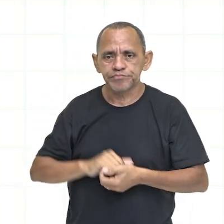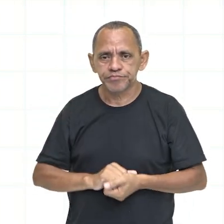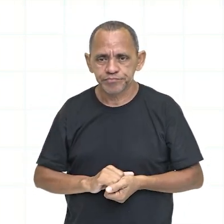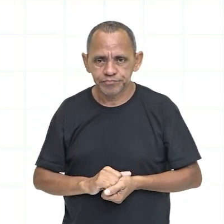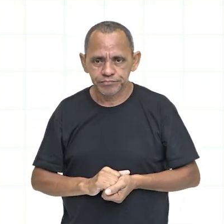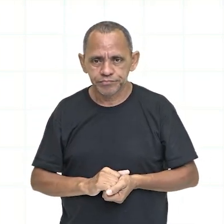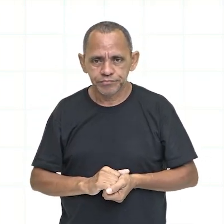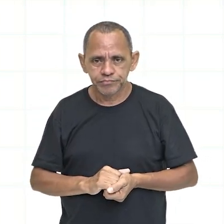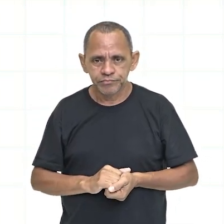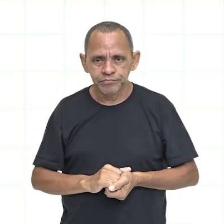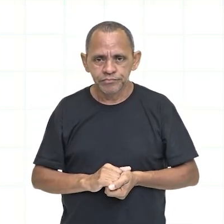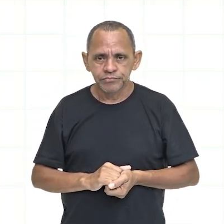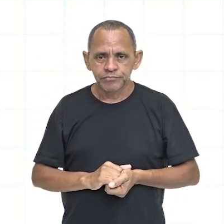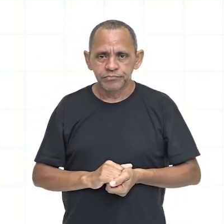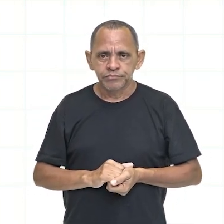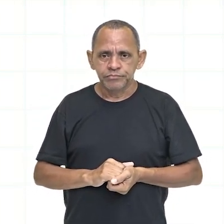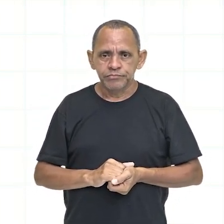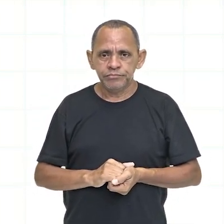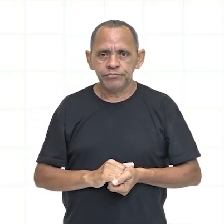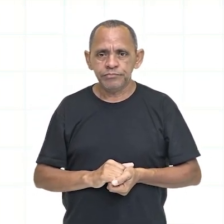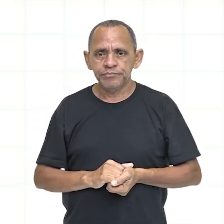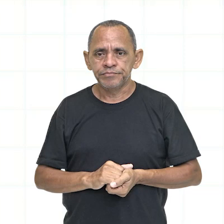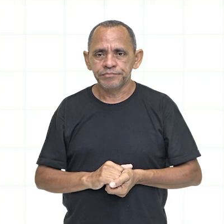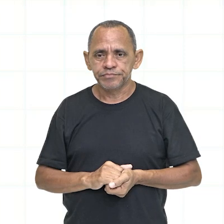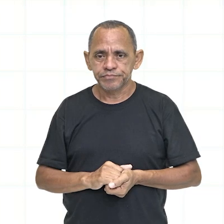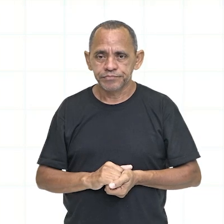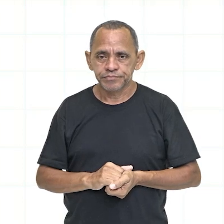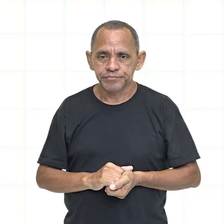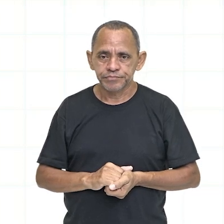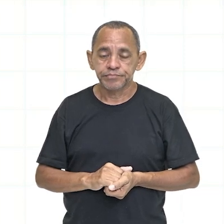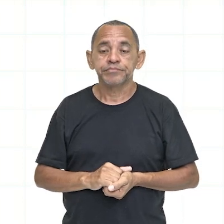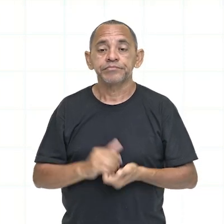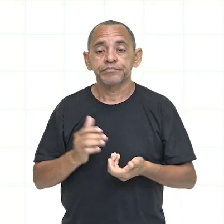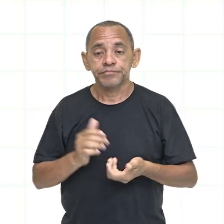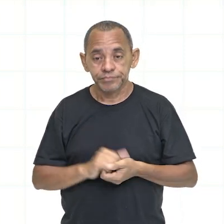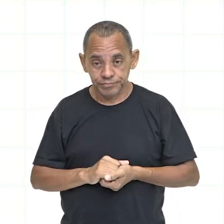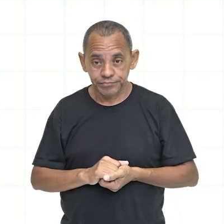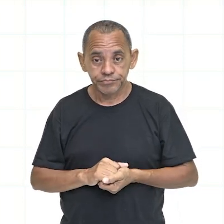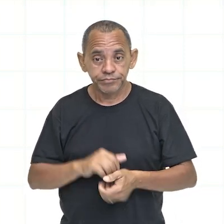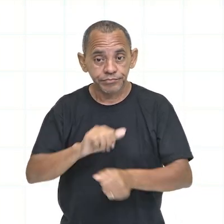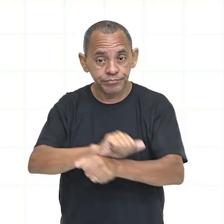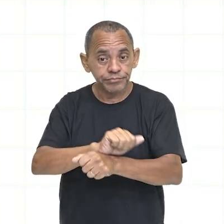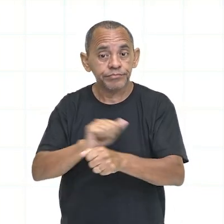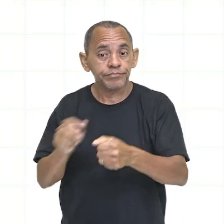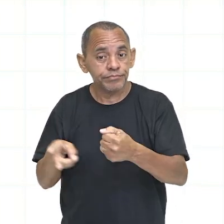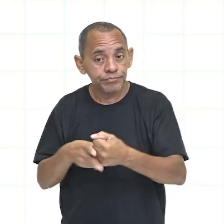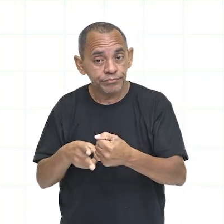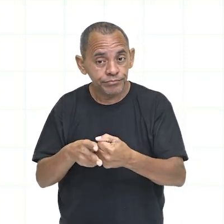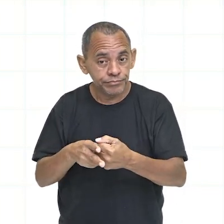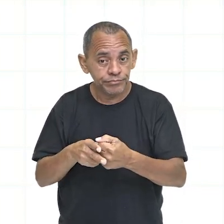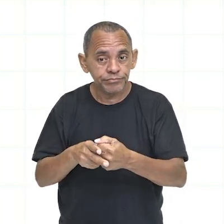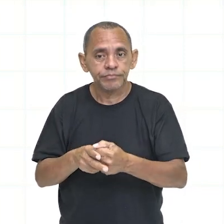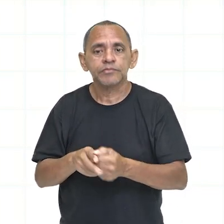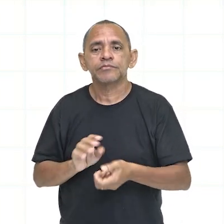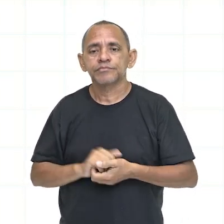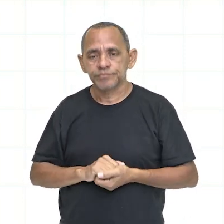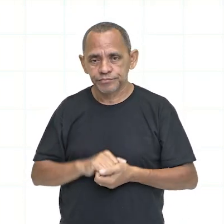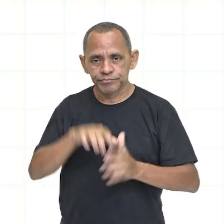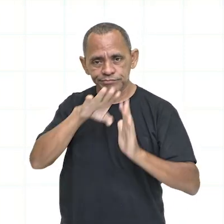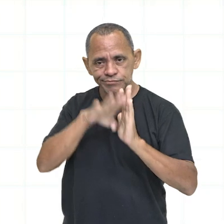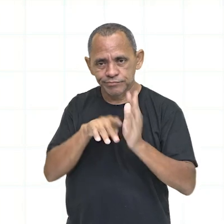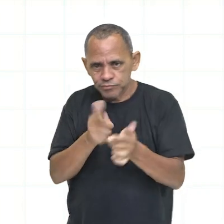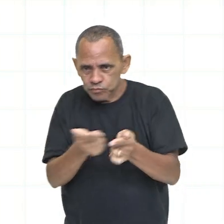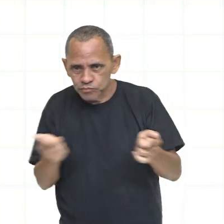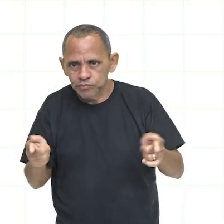tá certo? Bem, então, o advérbio é uma classe gramatical e ele também serve como linking words. Vamos ver alguns exemplos onde estão